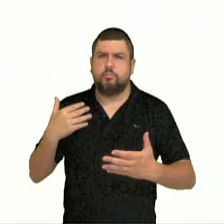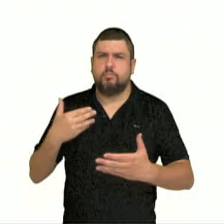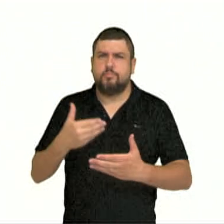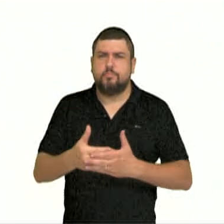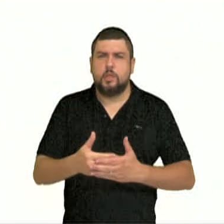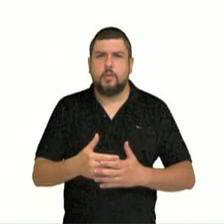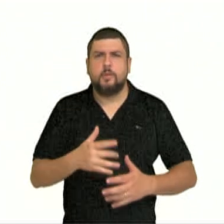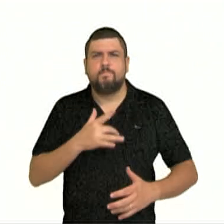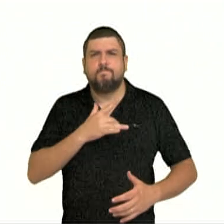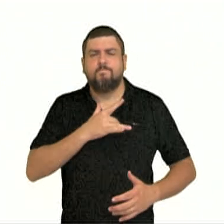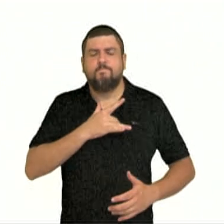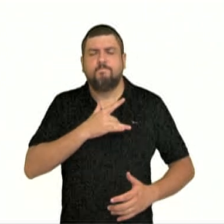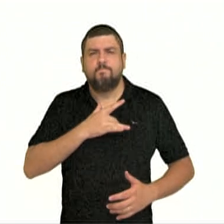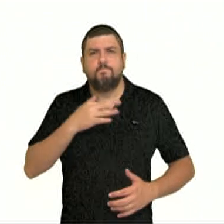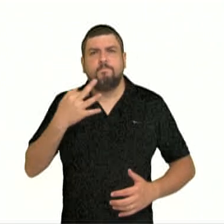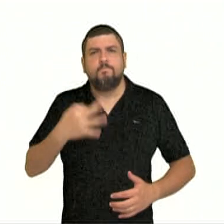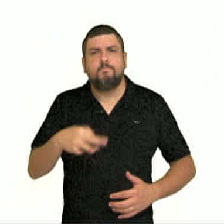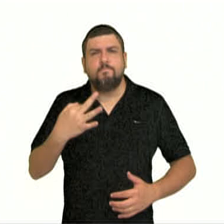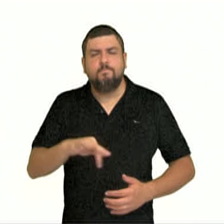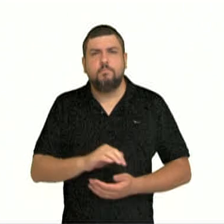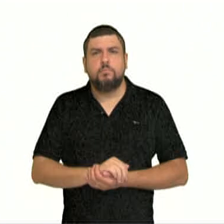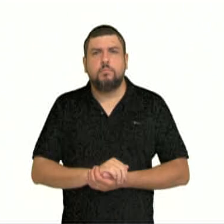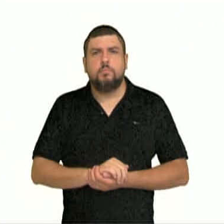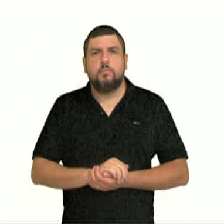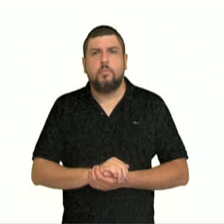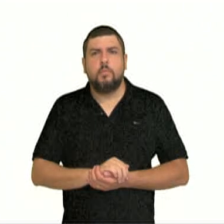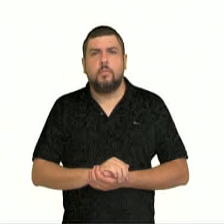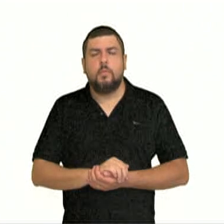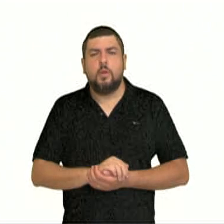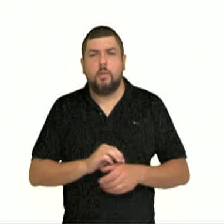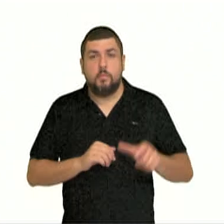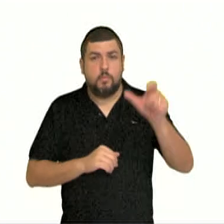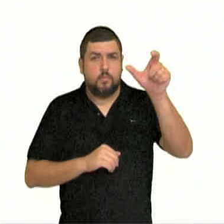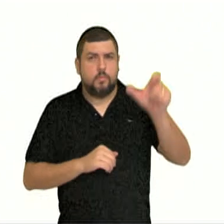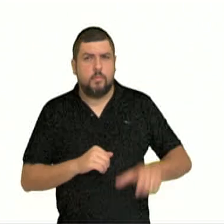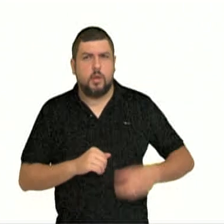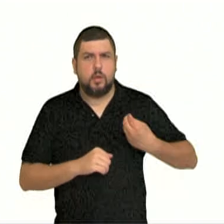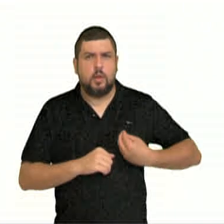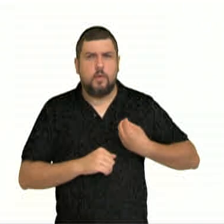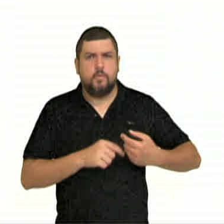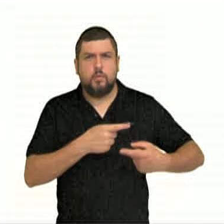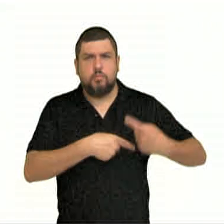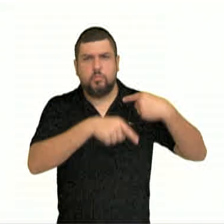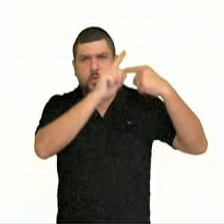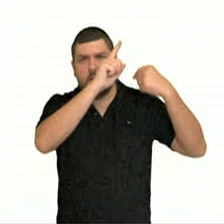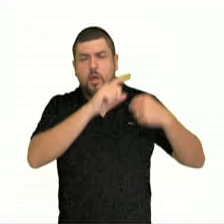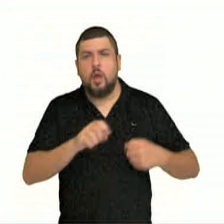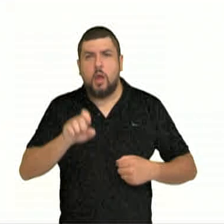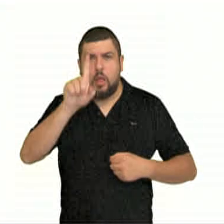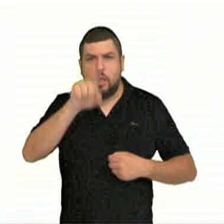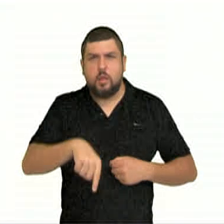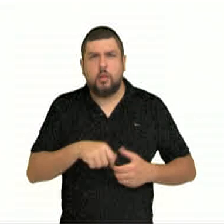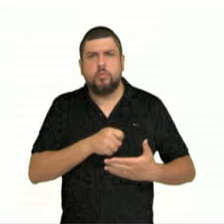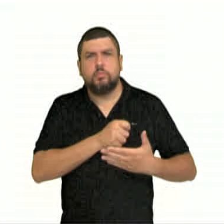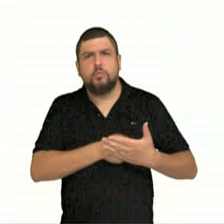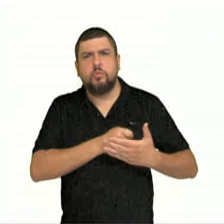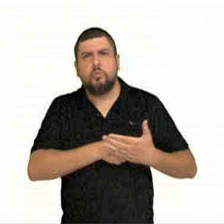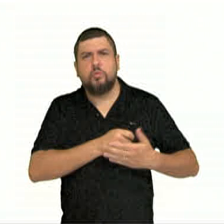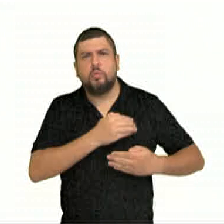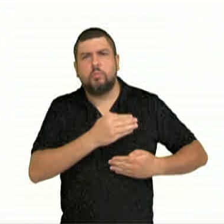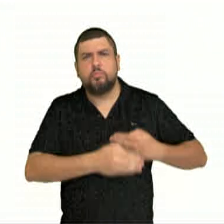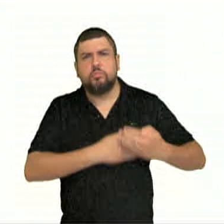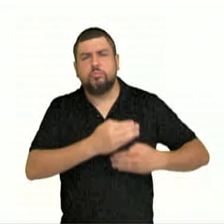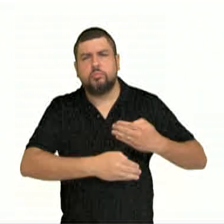dívida histórica. Uma lição de vida é a história de uma luta que atravessa gerações. A luta